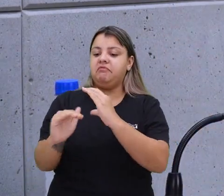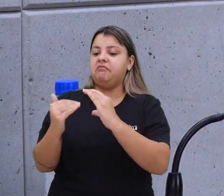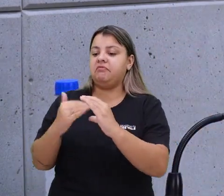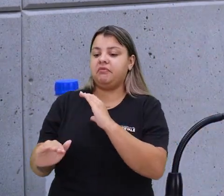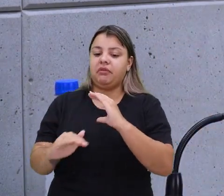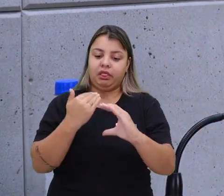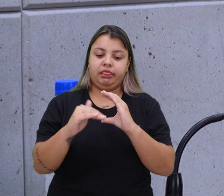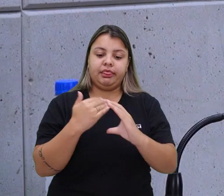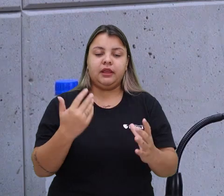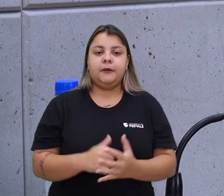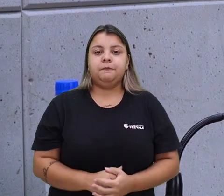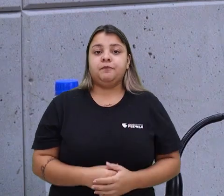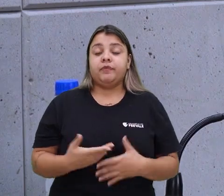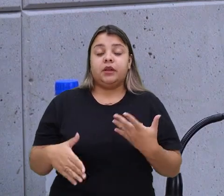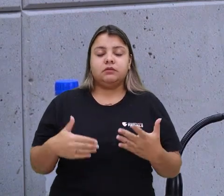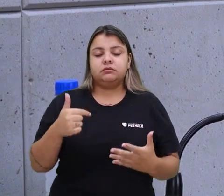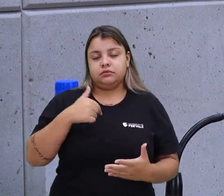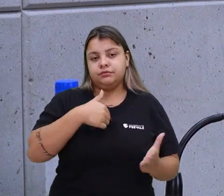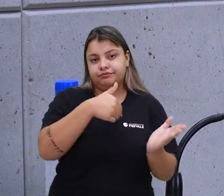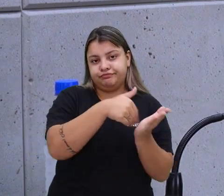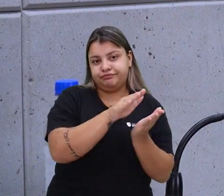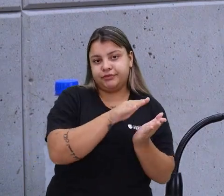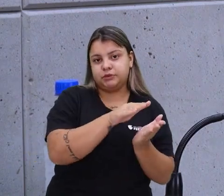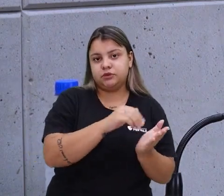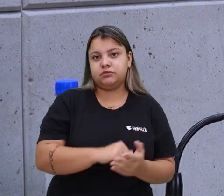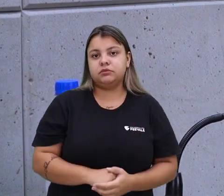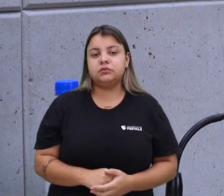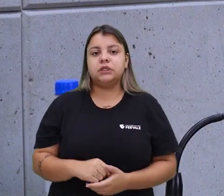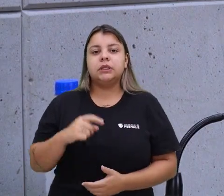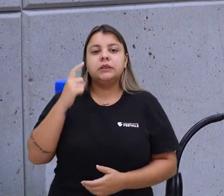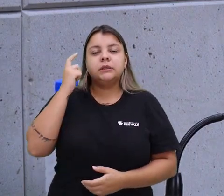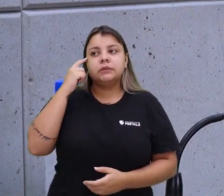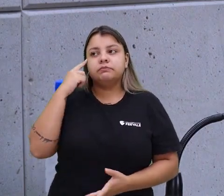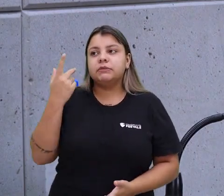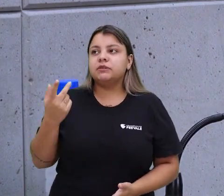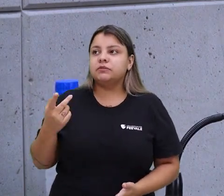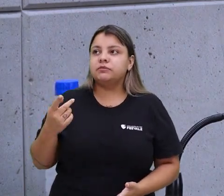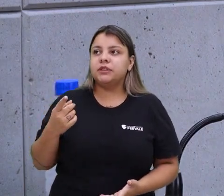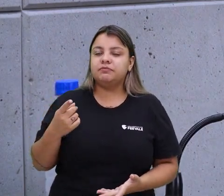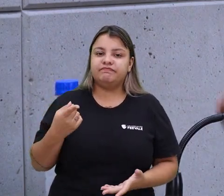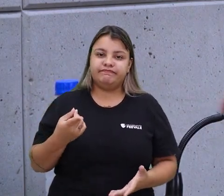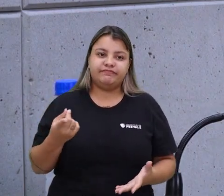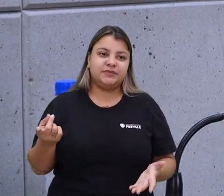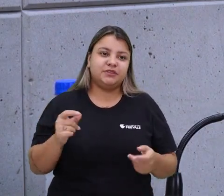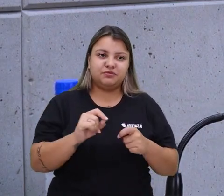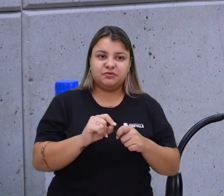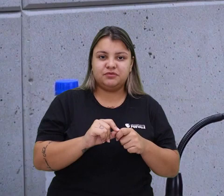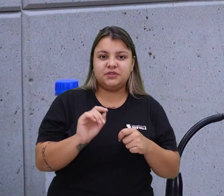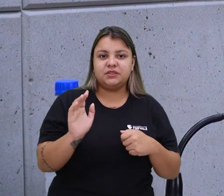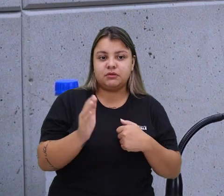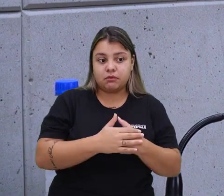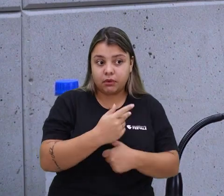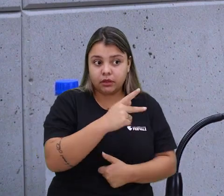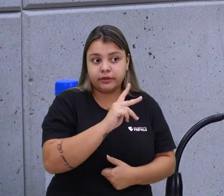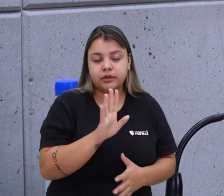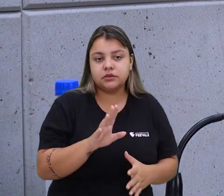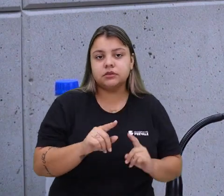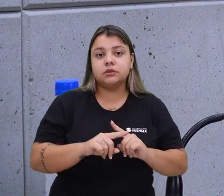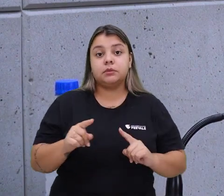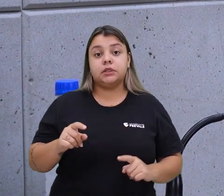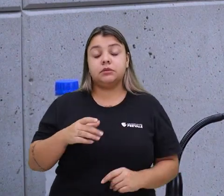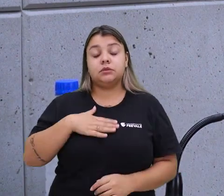daí ã fui demitida pensei em entrar judicialmente mas mais uma vez meu pai ele disse assim